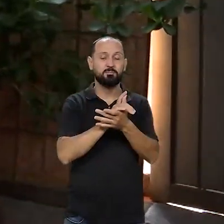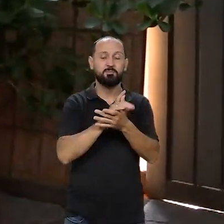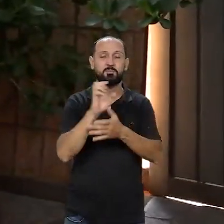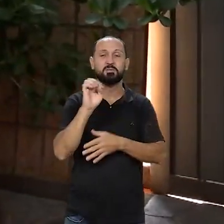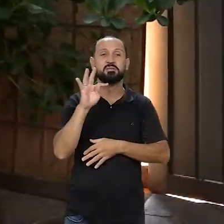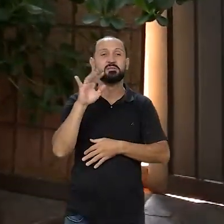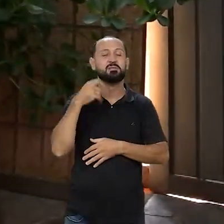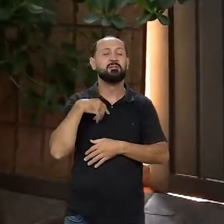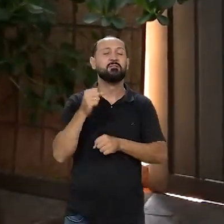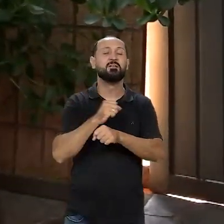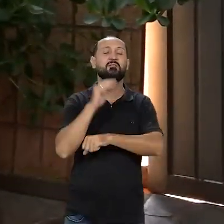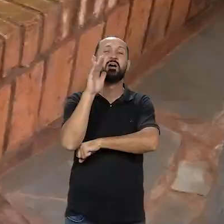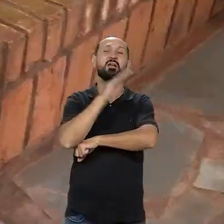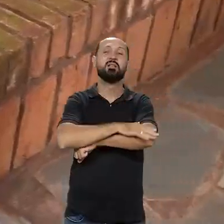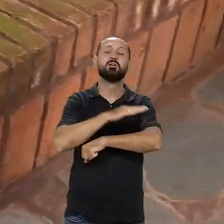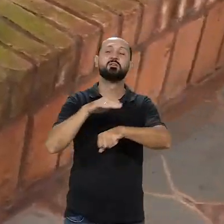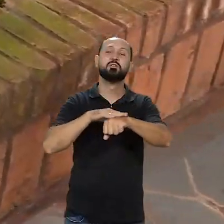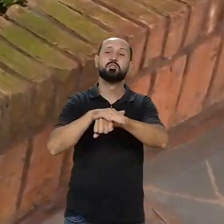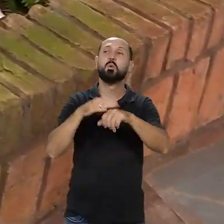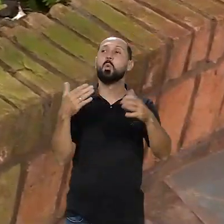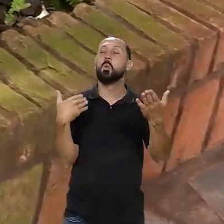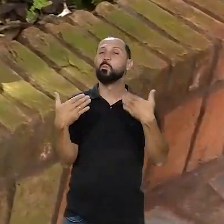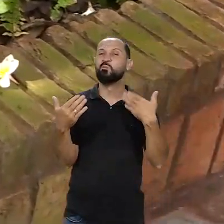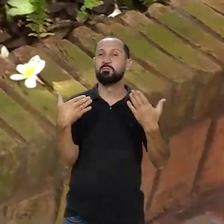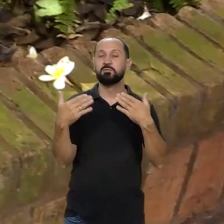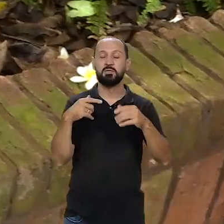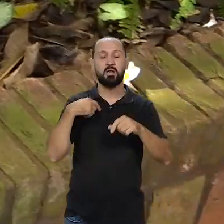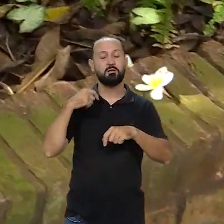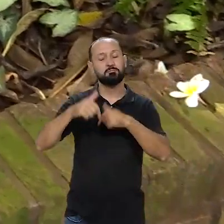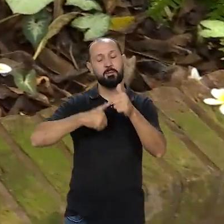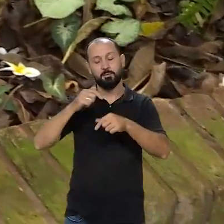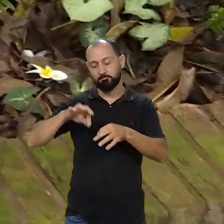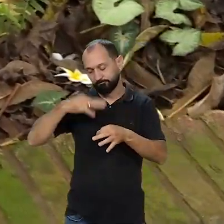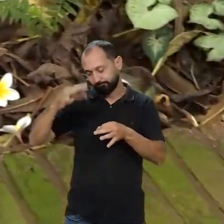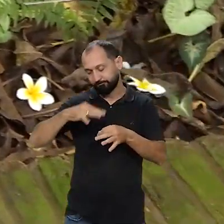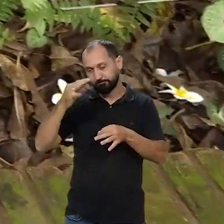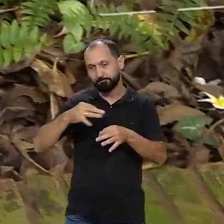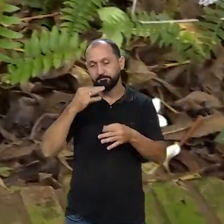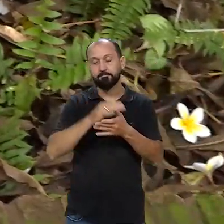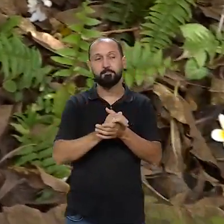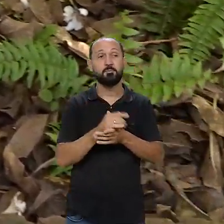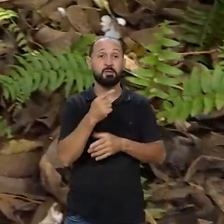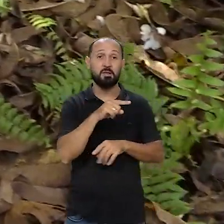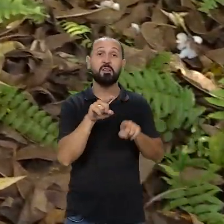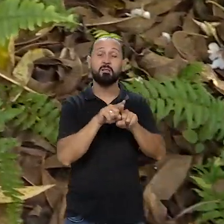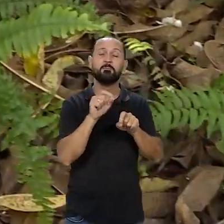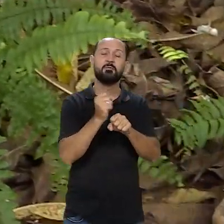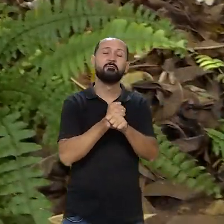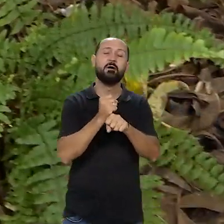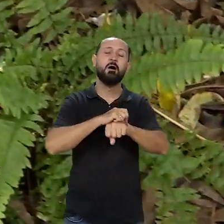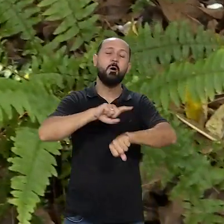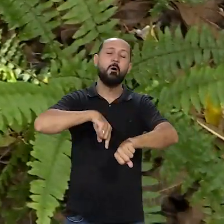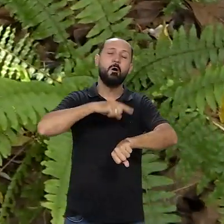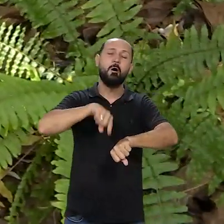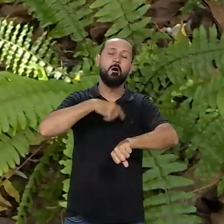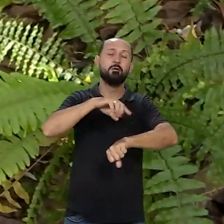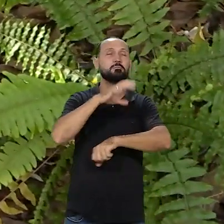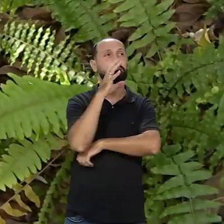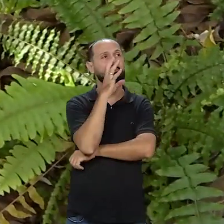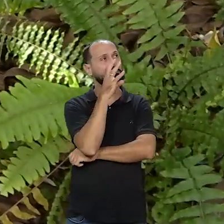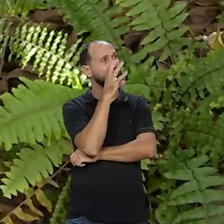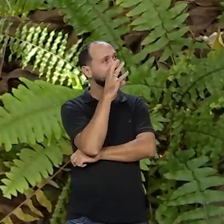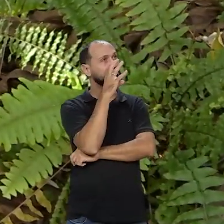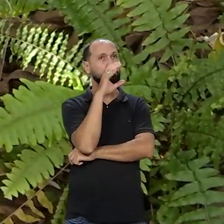mulher Estela costumavam passar tardes conversando e ela costurando. Manuel de Barros também ficava horas